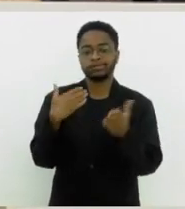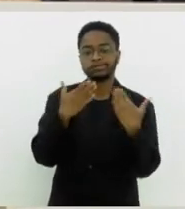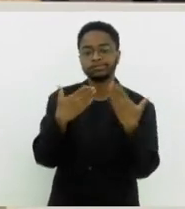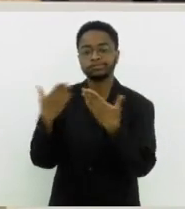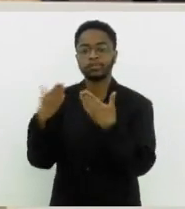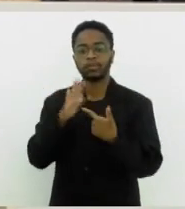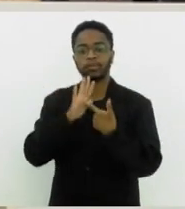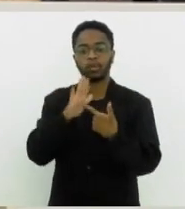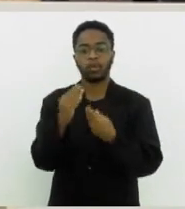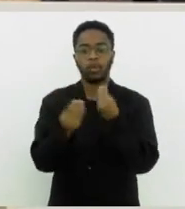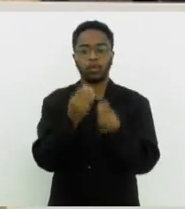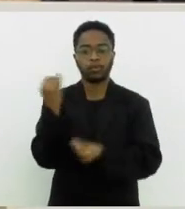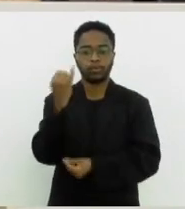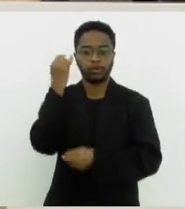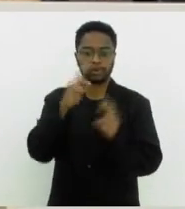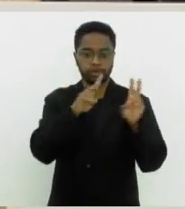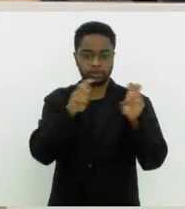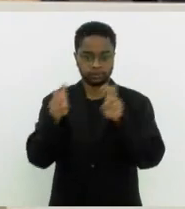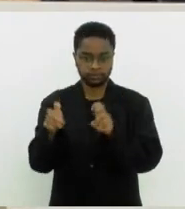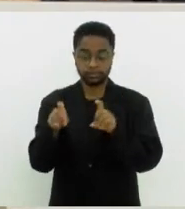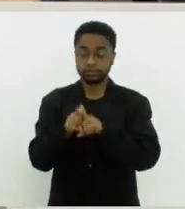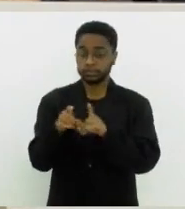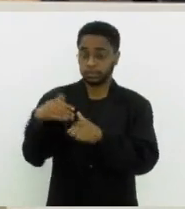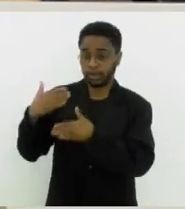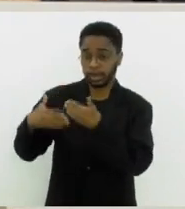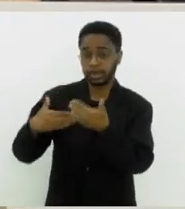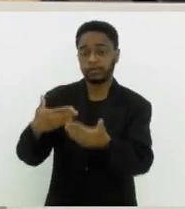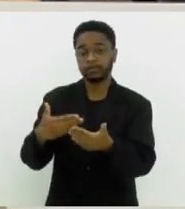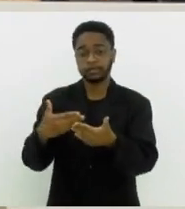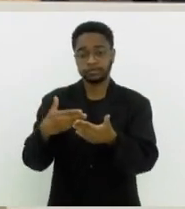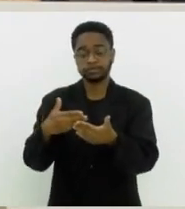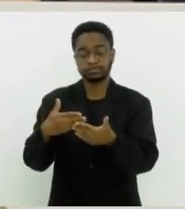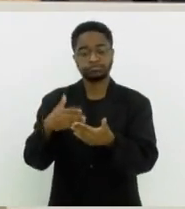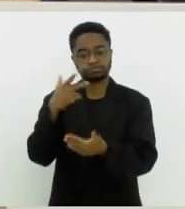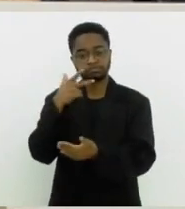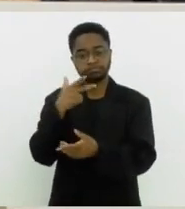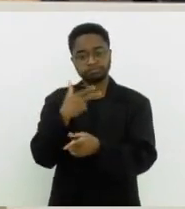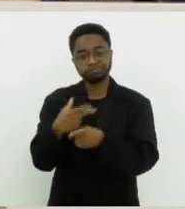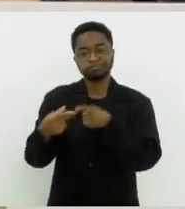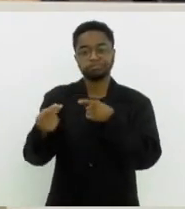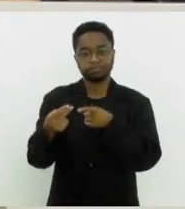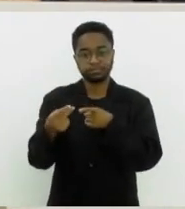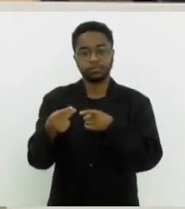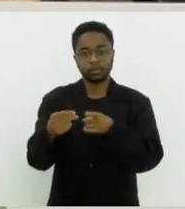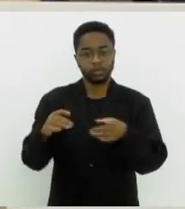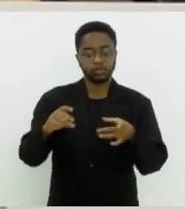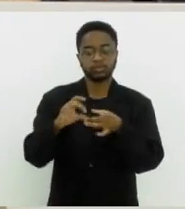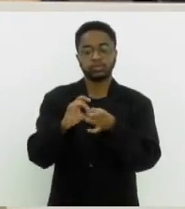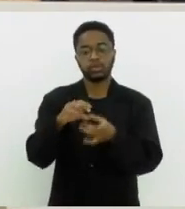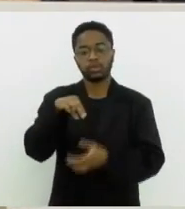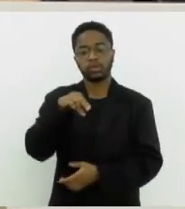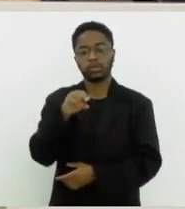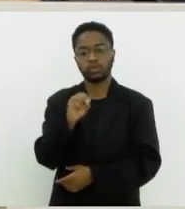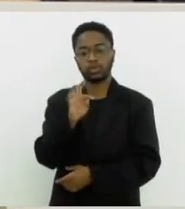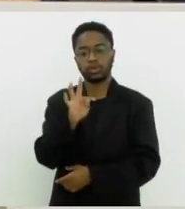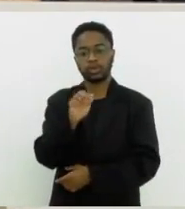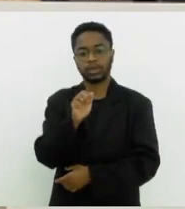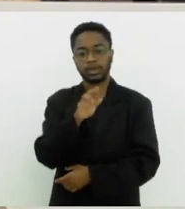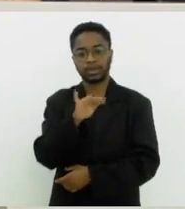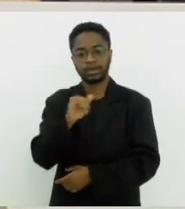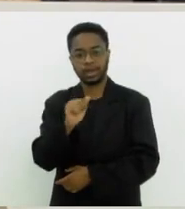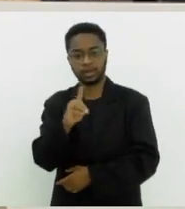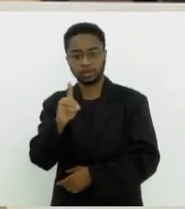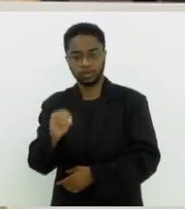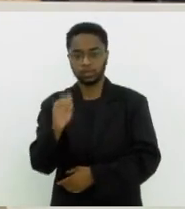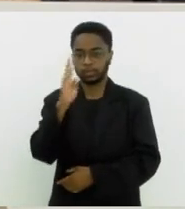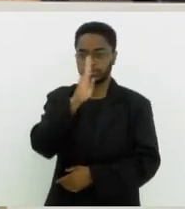deste assunto. Este avanço foi uma grande conquista do notariado brasileiro junto ao